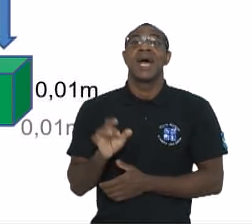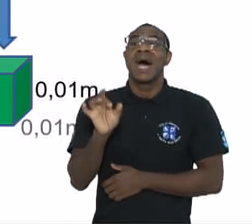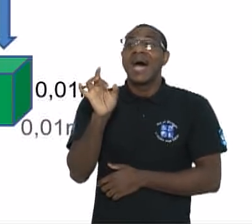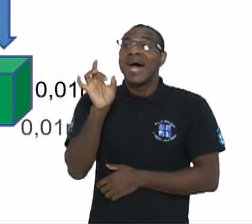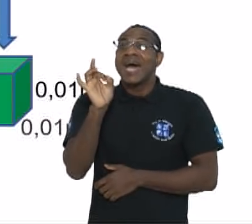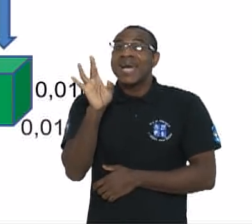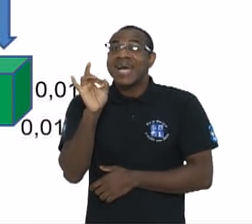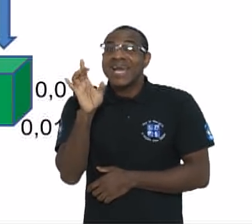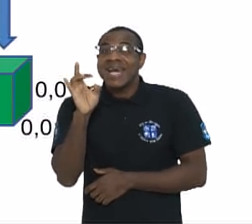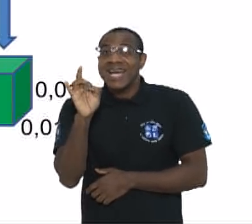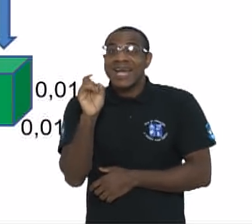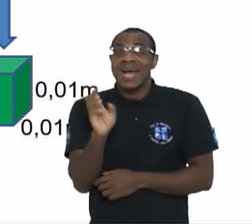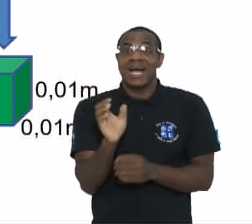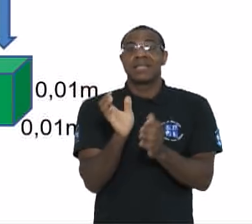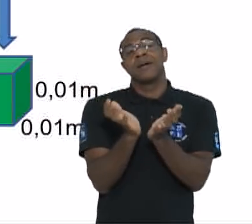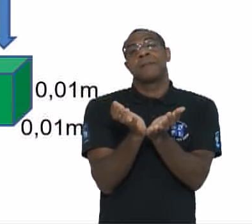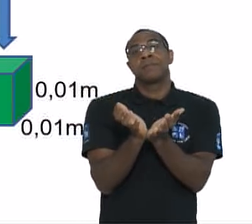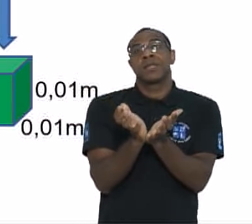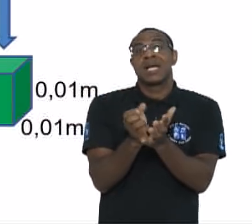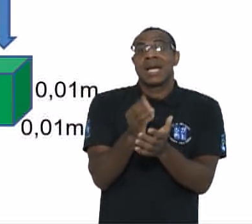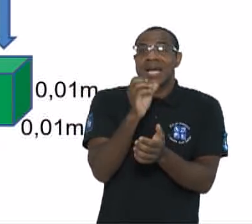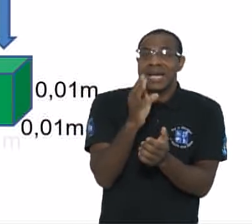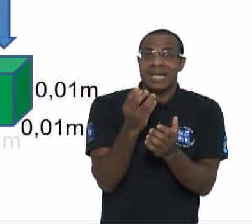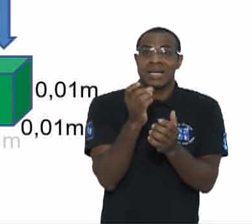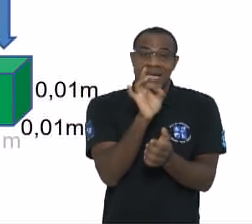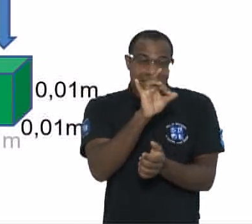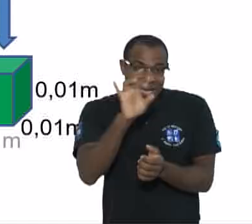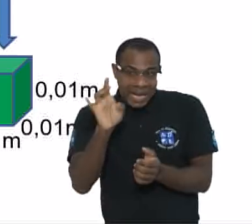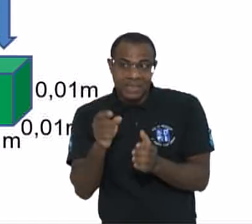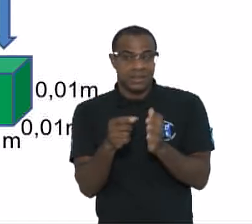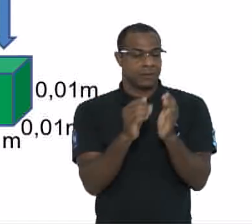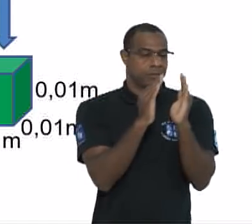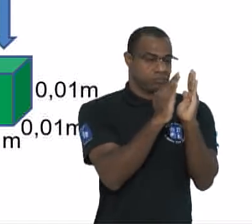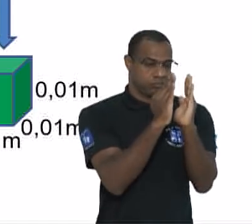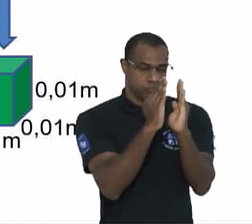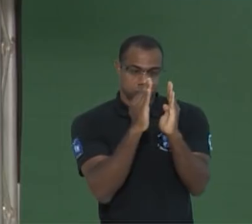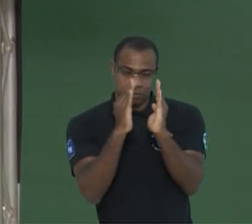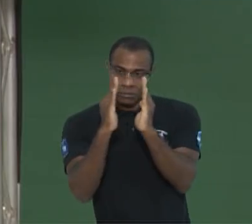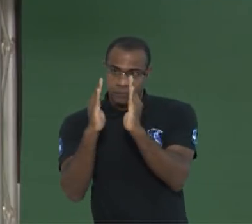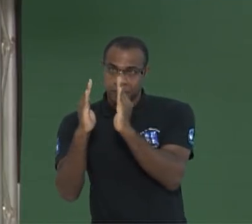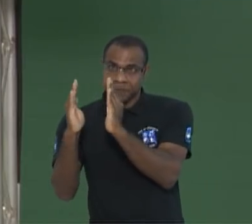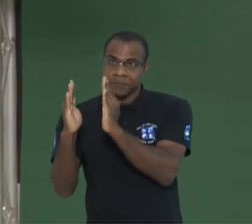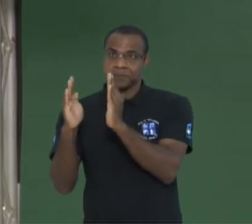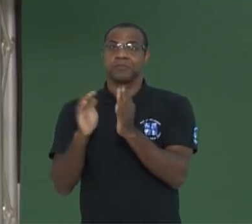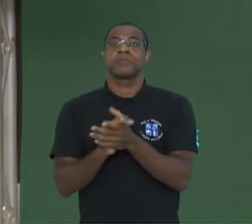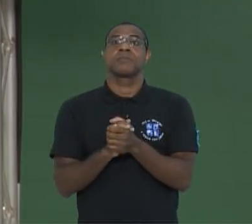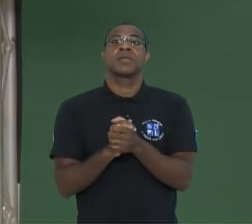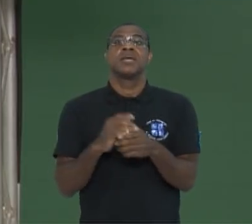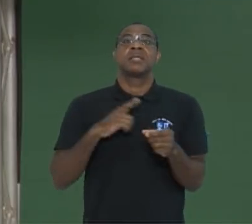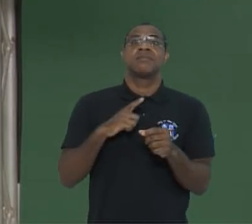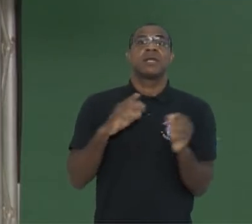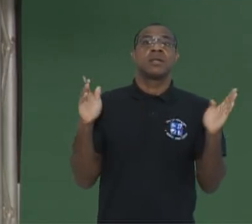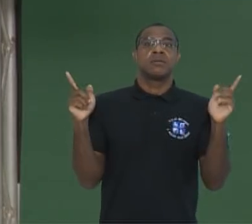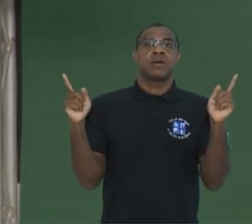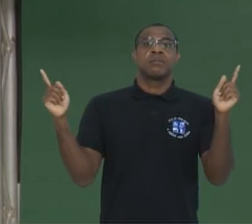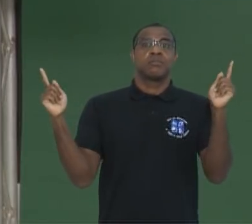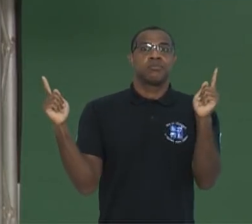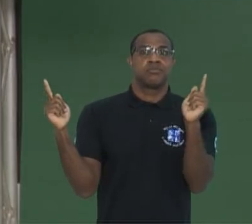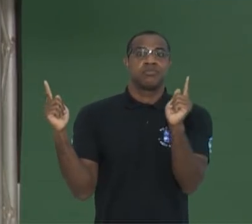vou me afastando do metro cúbico para o lado direito é 10 vezes menor do que o metro.